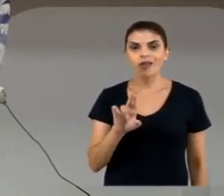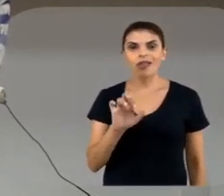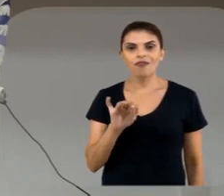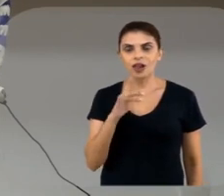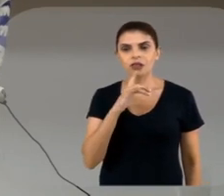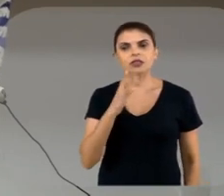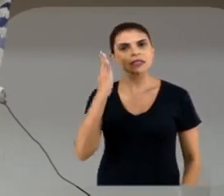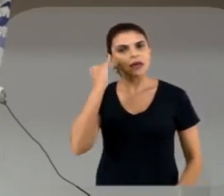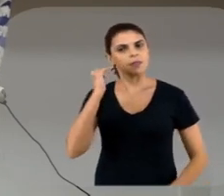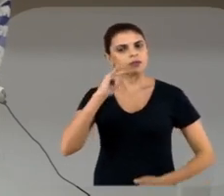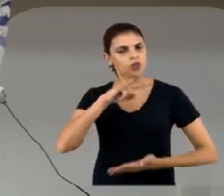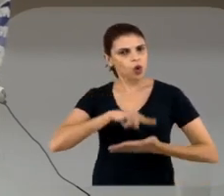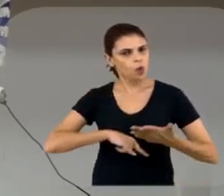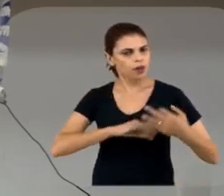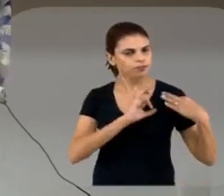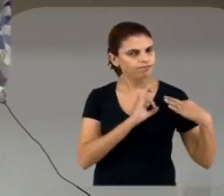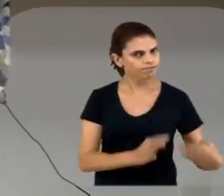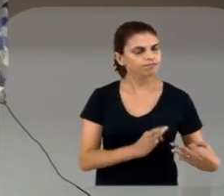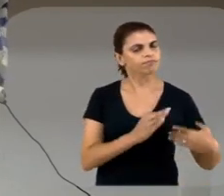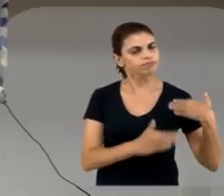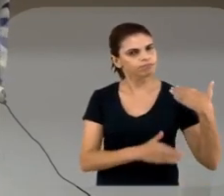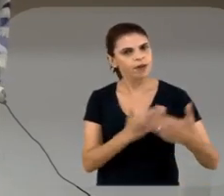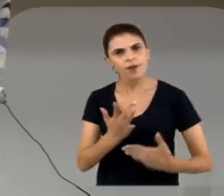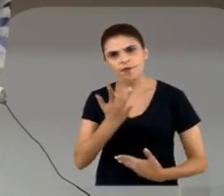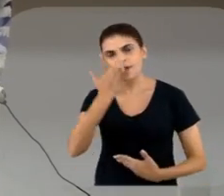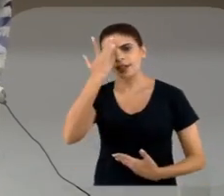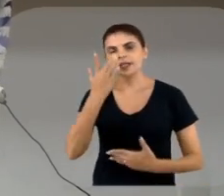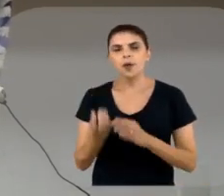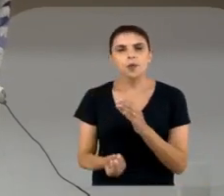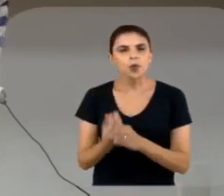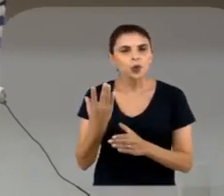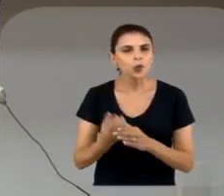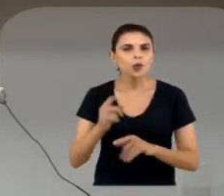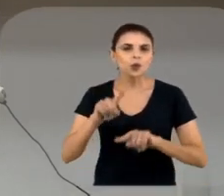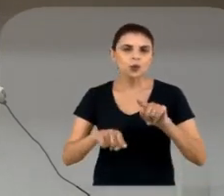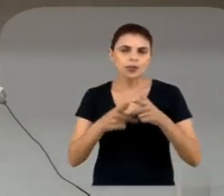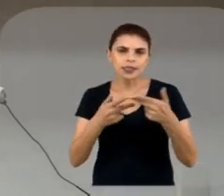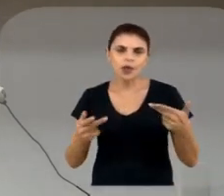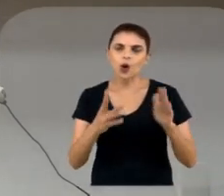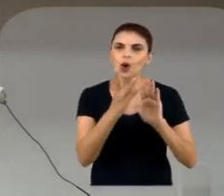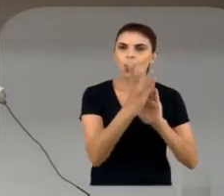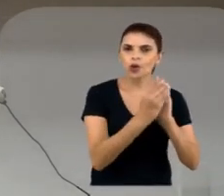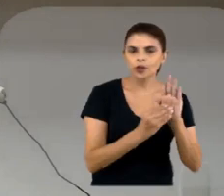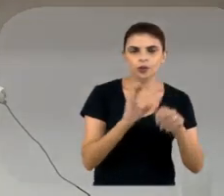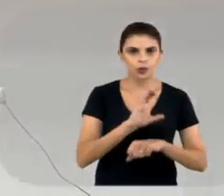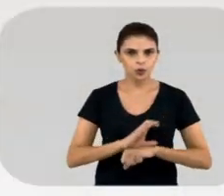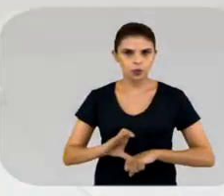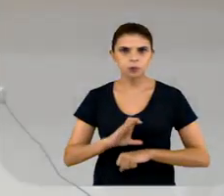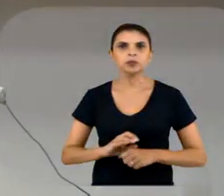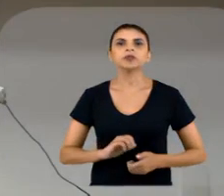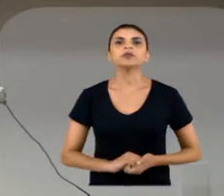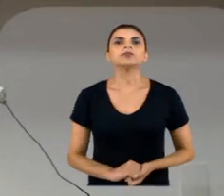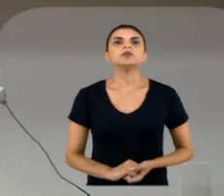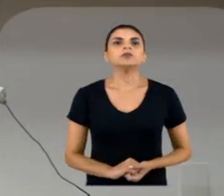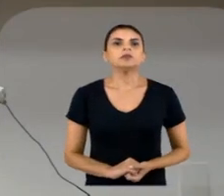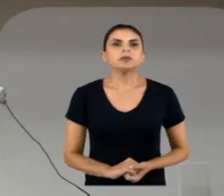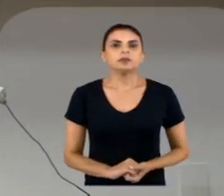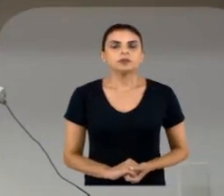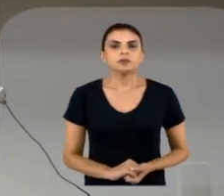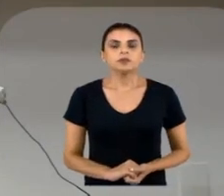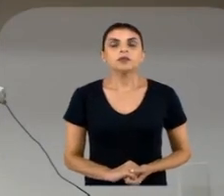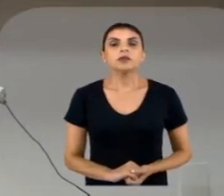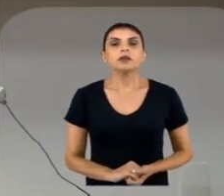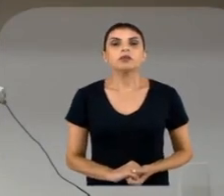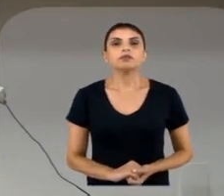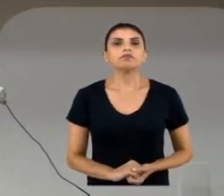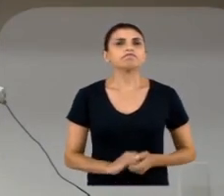documentado para facilitar também esse processo da própria produção de conteúdo do curso. É importante isso, né,